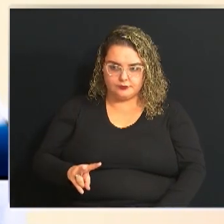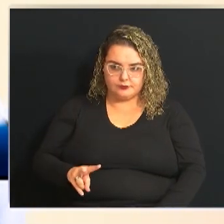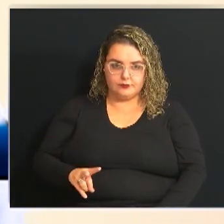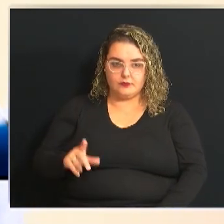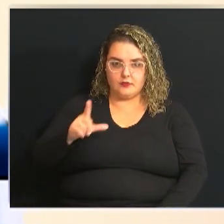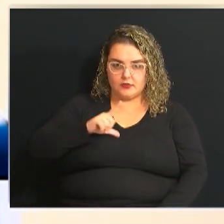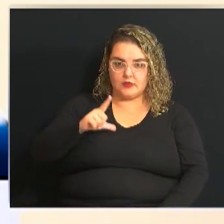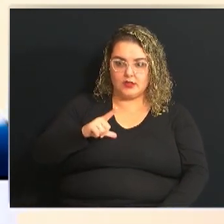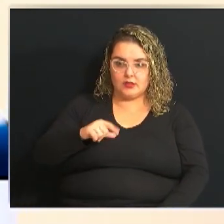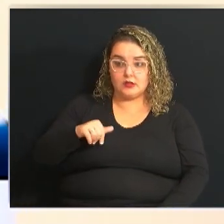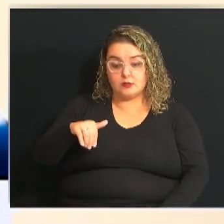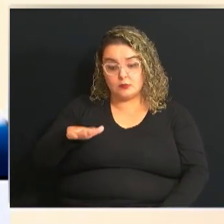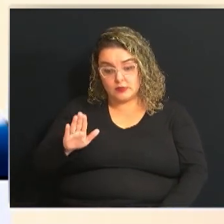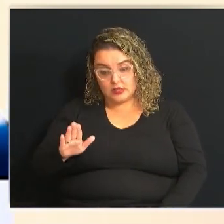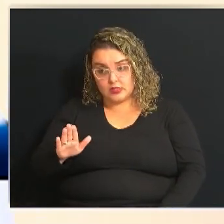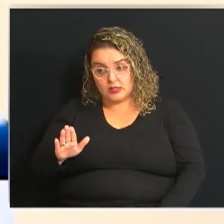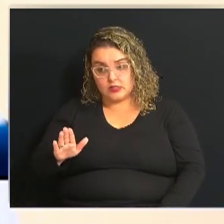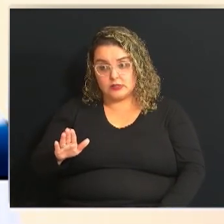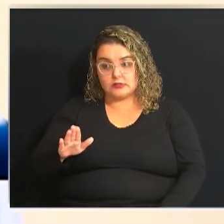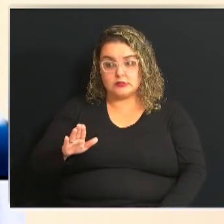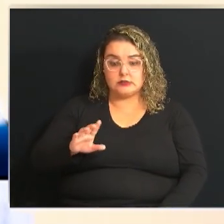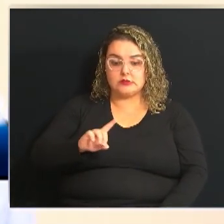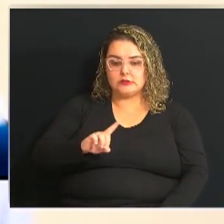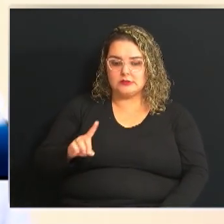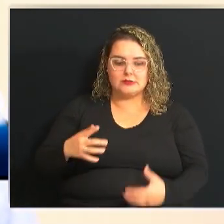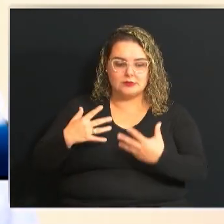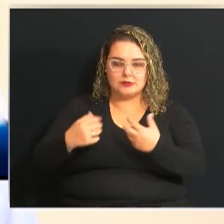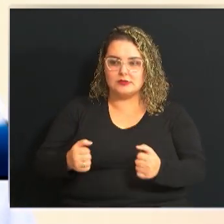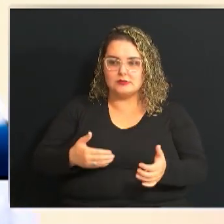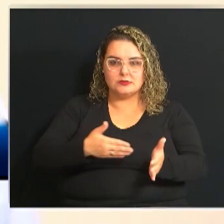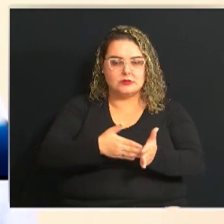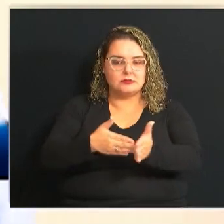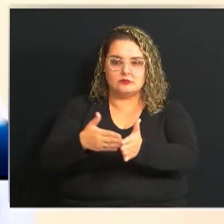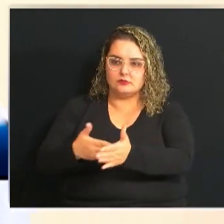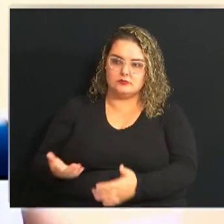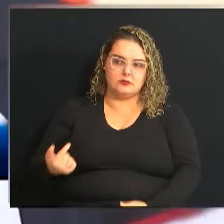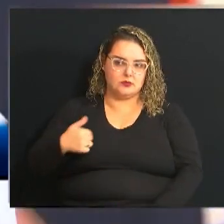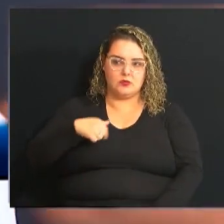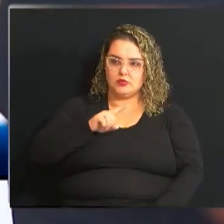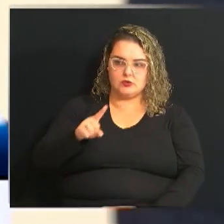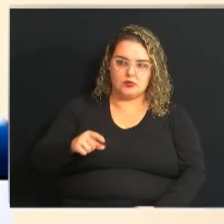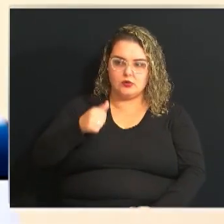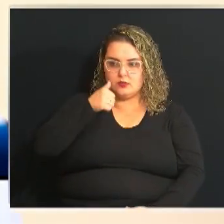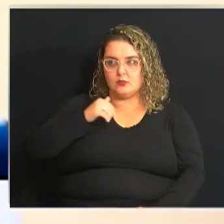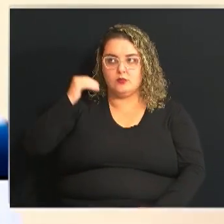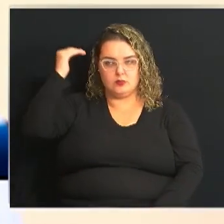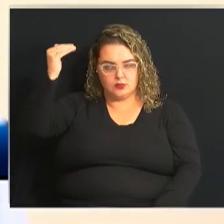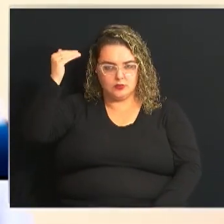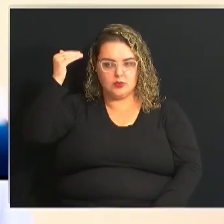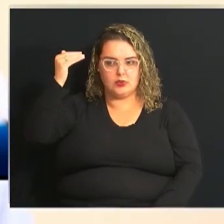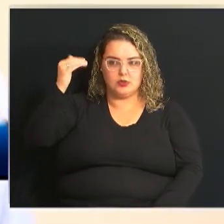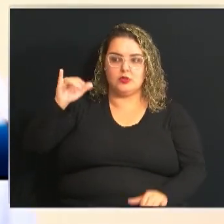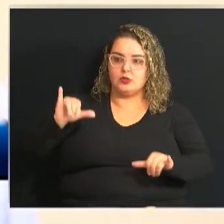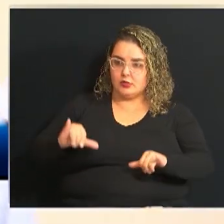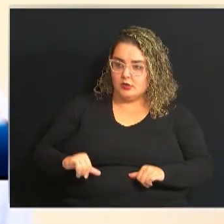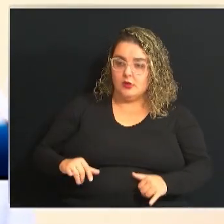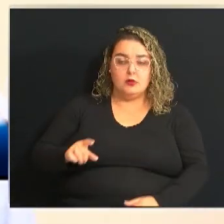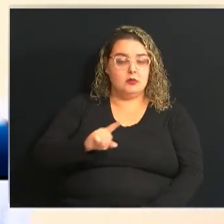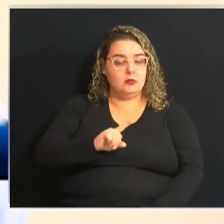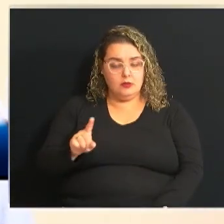ano, 9º ano, mas também do ensino médio, a gente vê muitos casos ali, porque são alunos que já